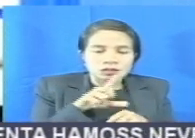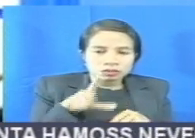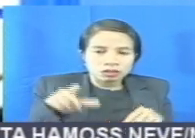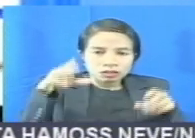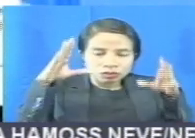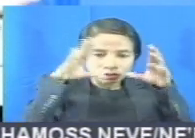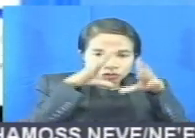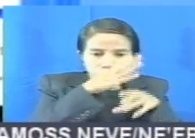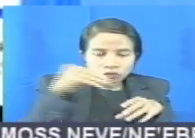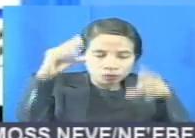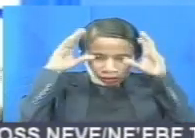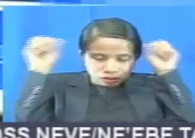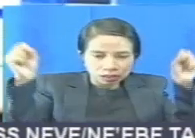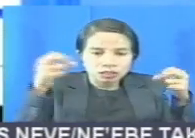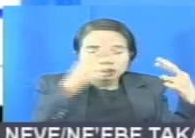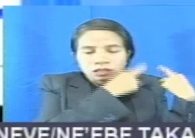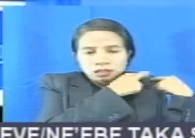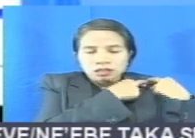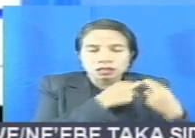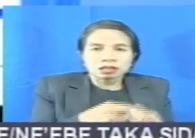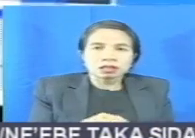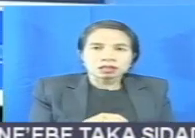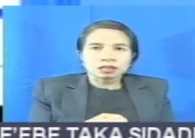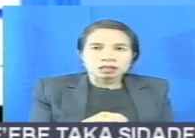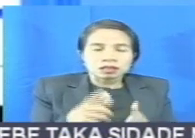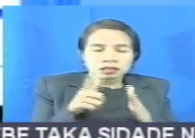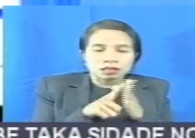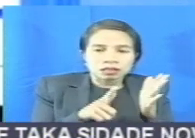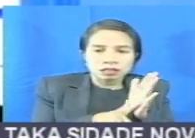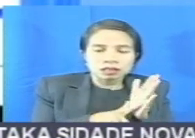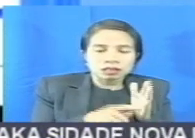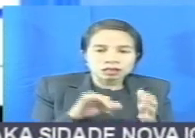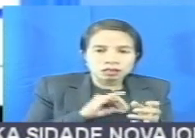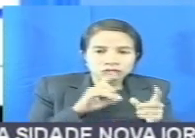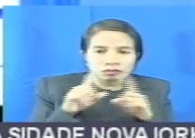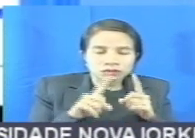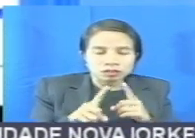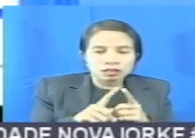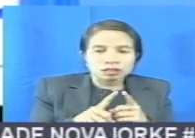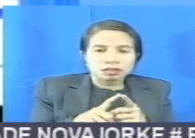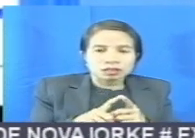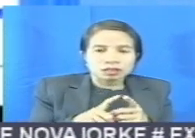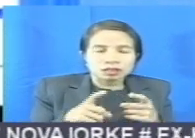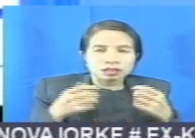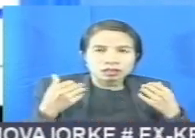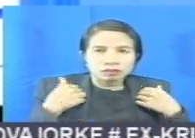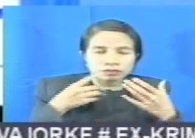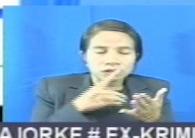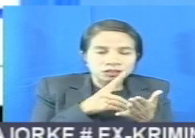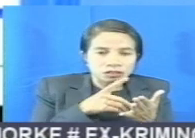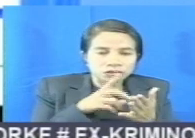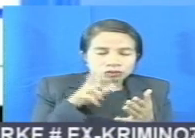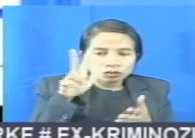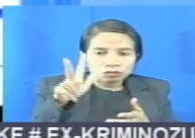decidir halo declarar ainda. E agora lei portação civil né o ina o dengue que limite dit e na baia declaração tolo